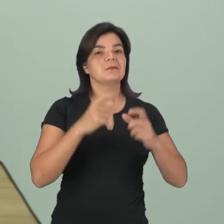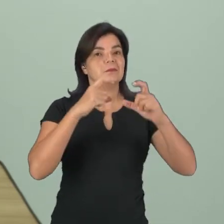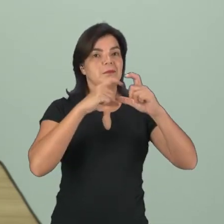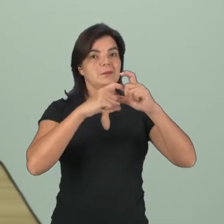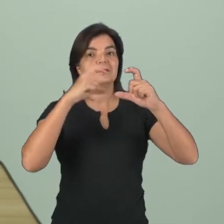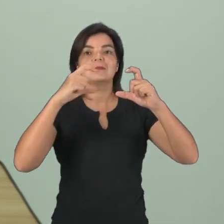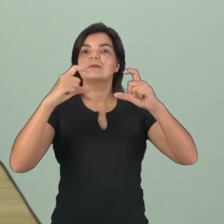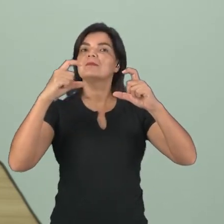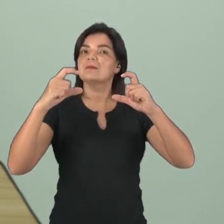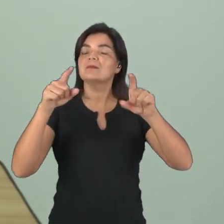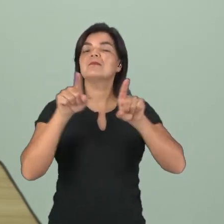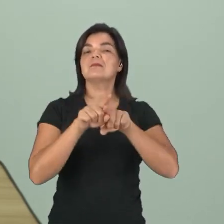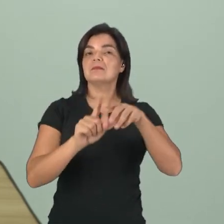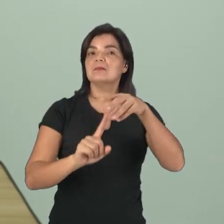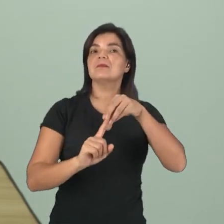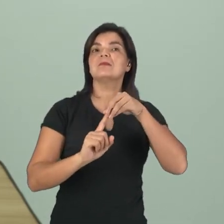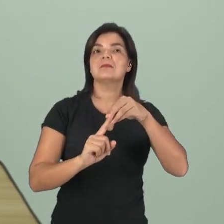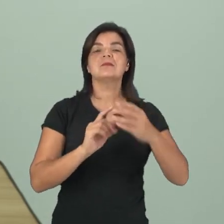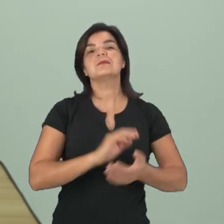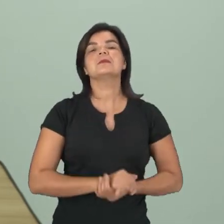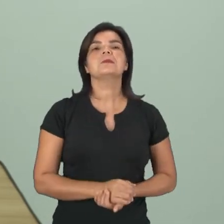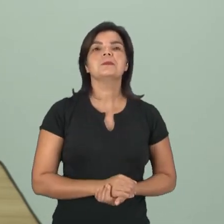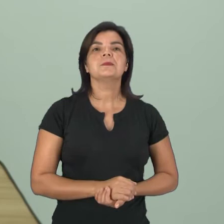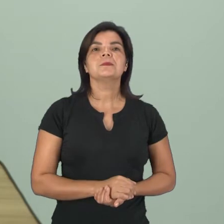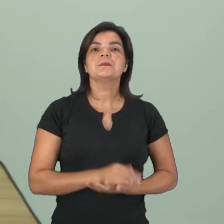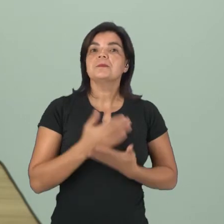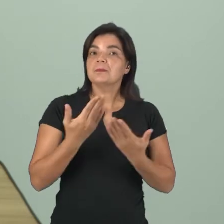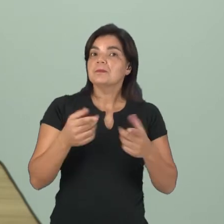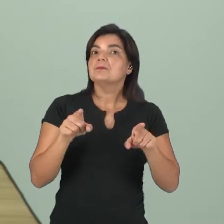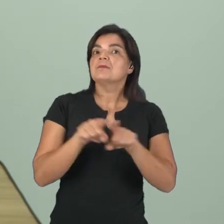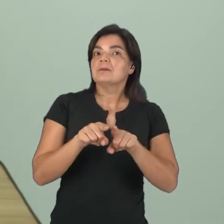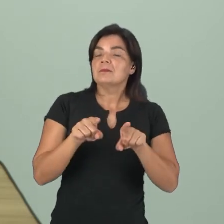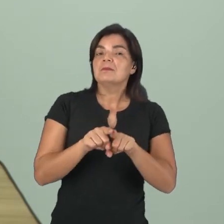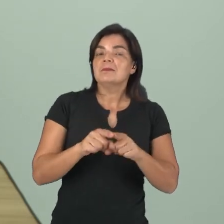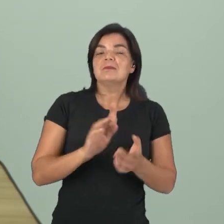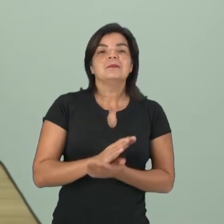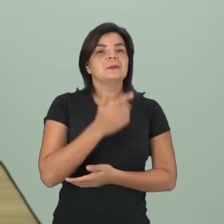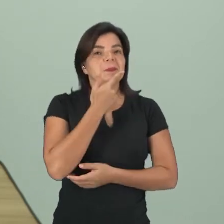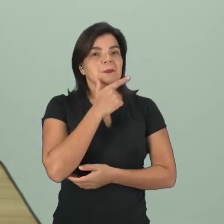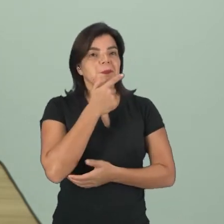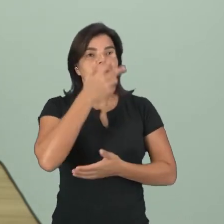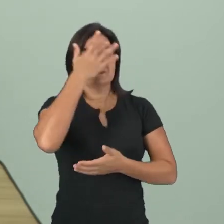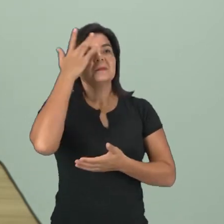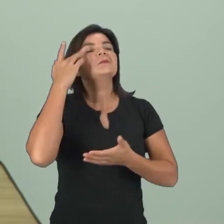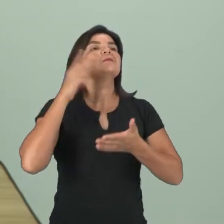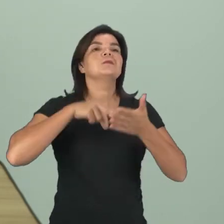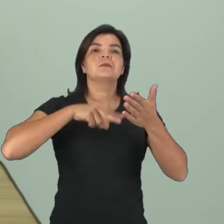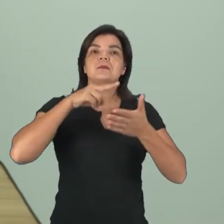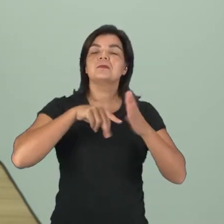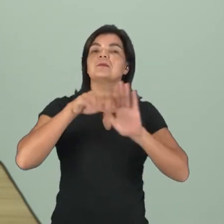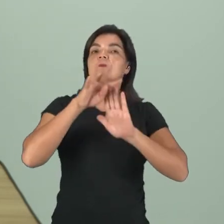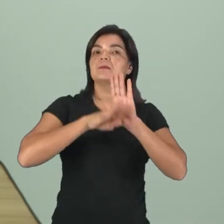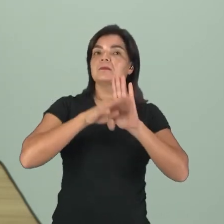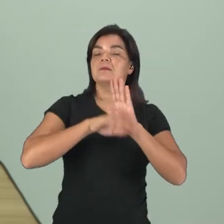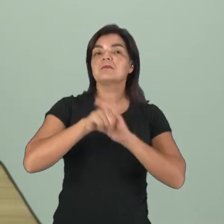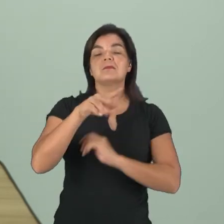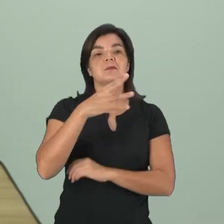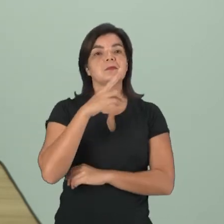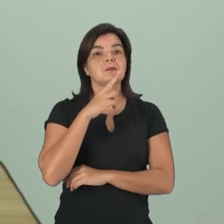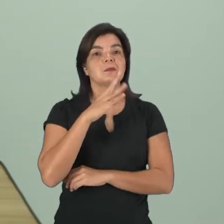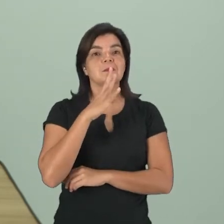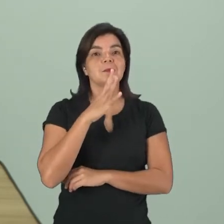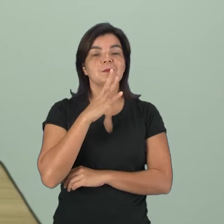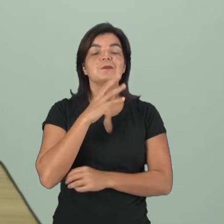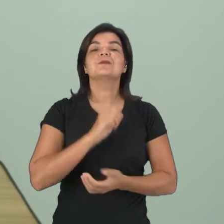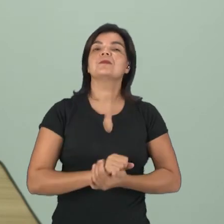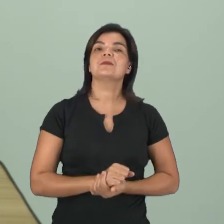que também tem esta finalidade. Também serve para divertir o leitor. E esse texto é muito comum em